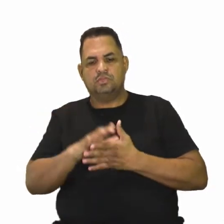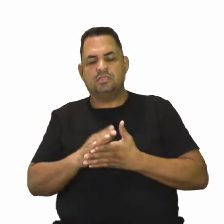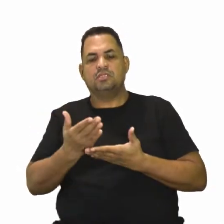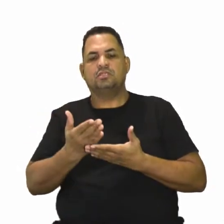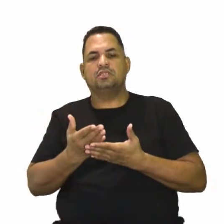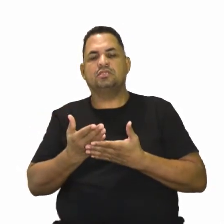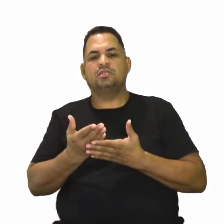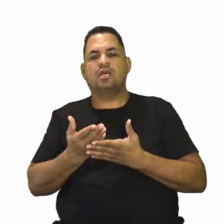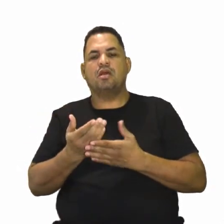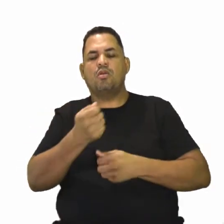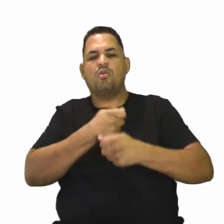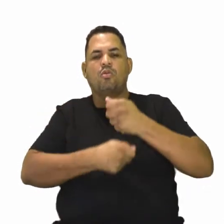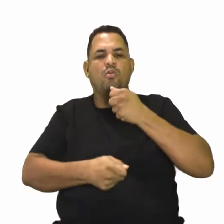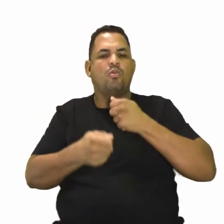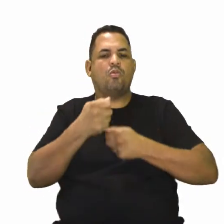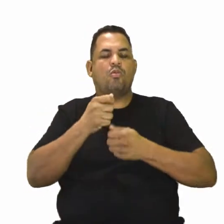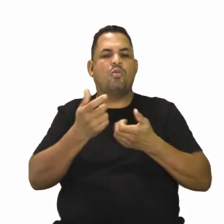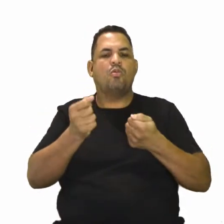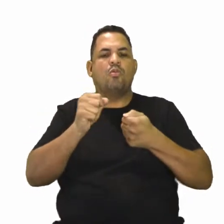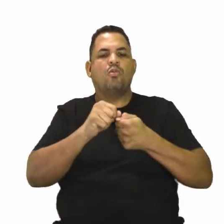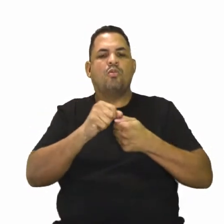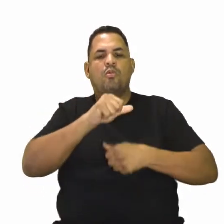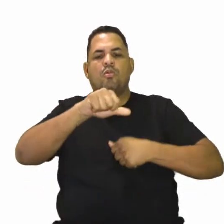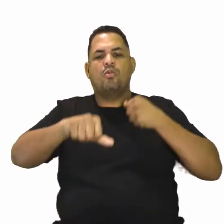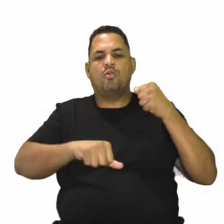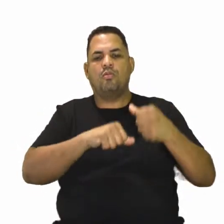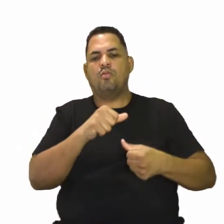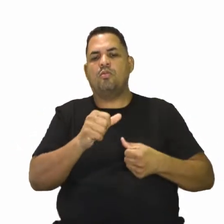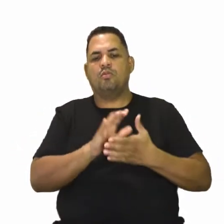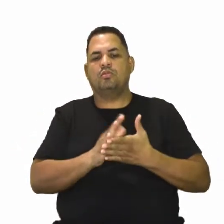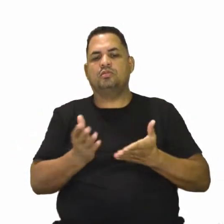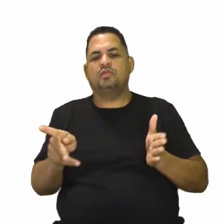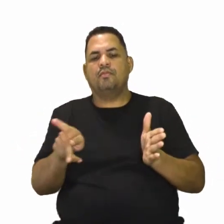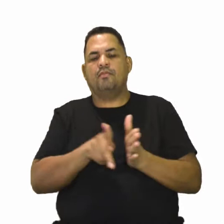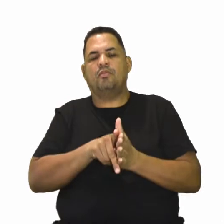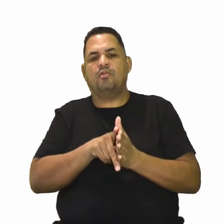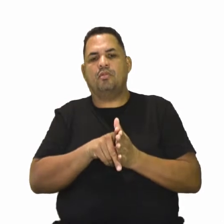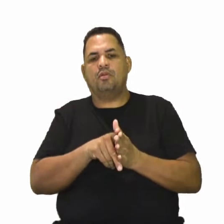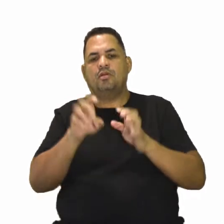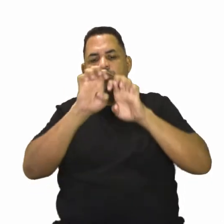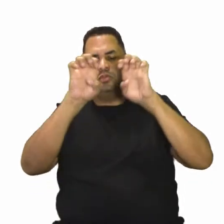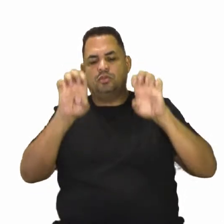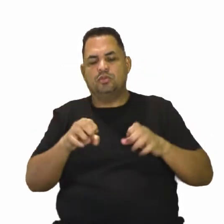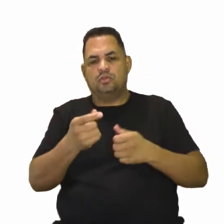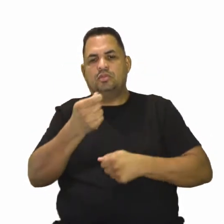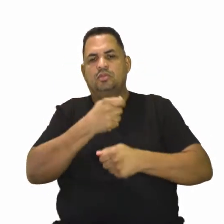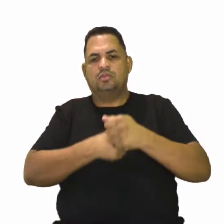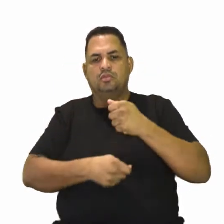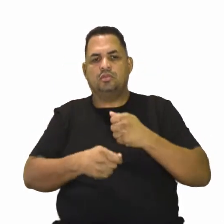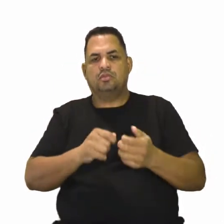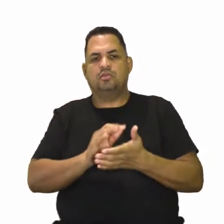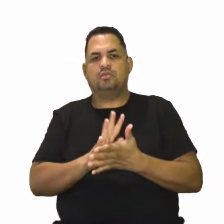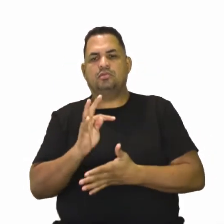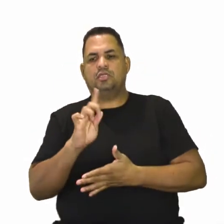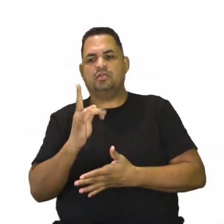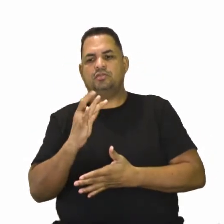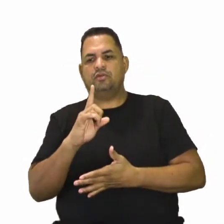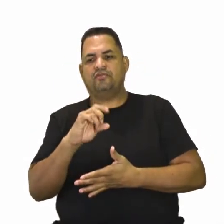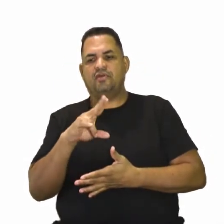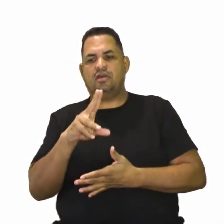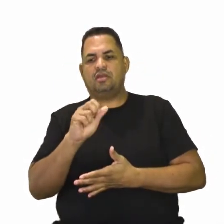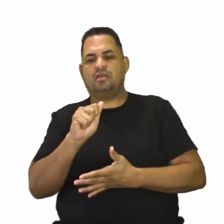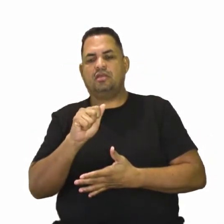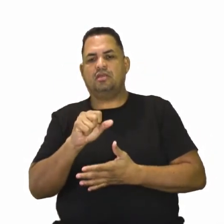economia, fazendo essa modificação em sua estrutura econômica. A Tchecoslováquia.